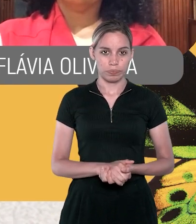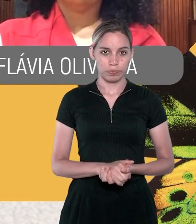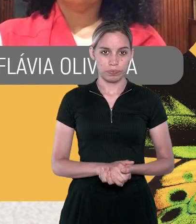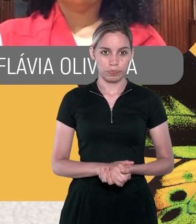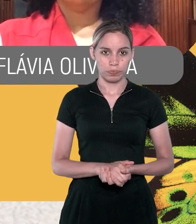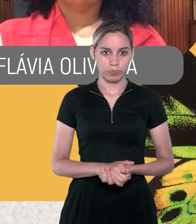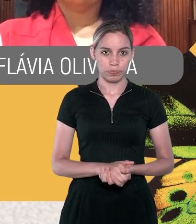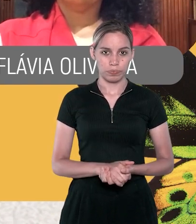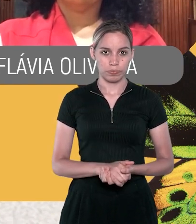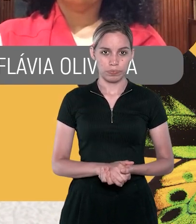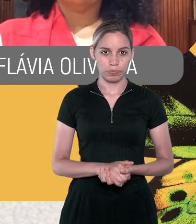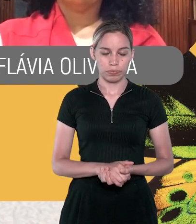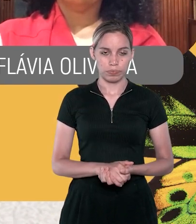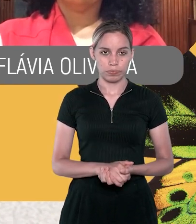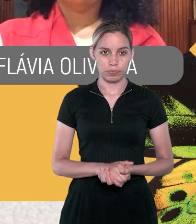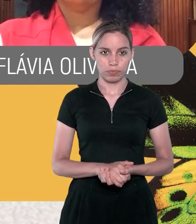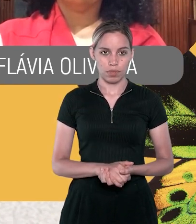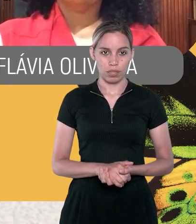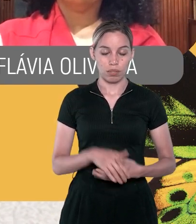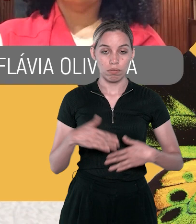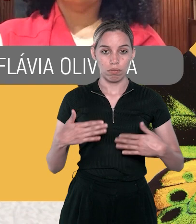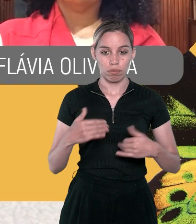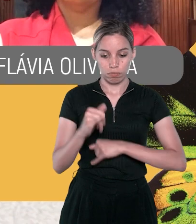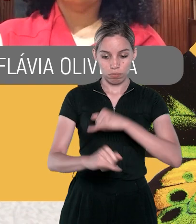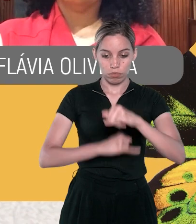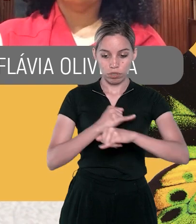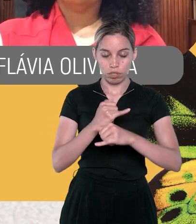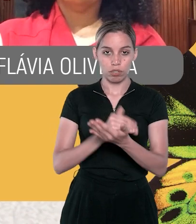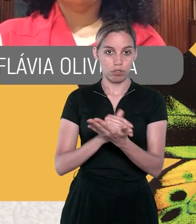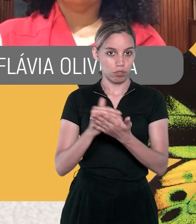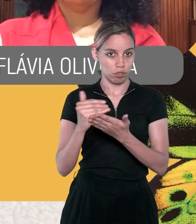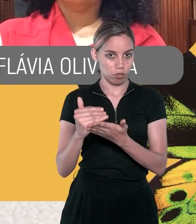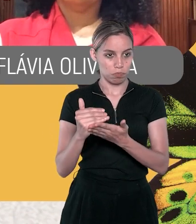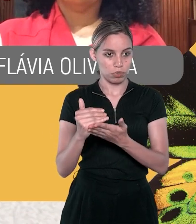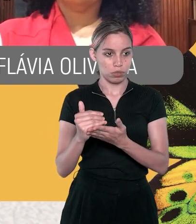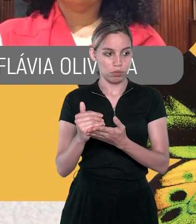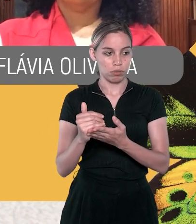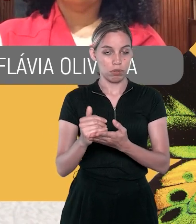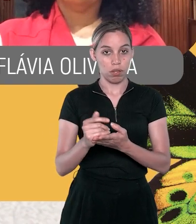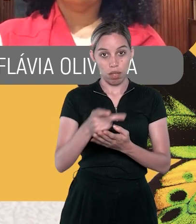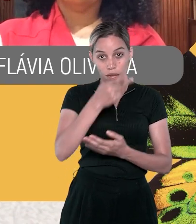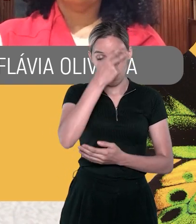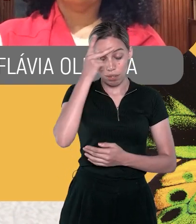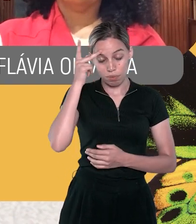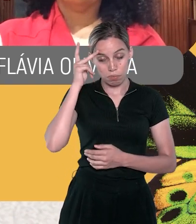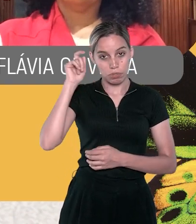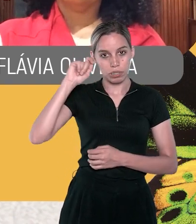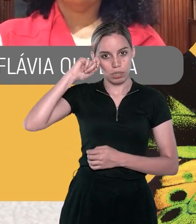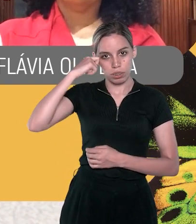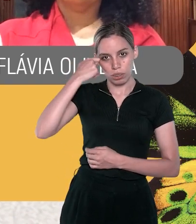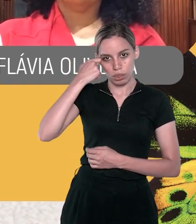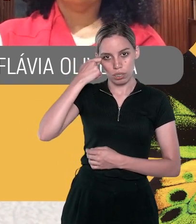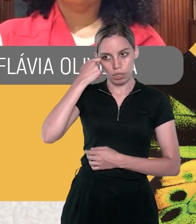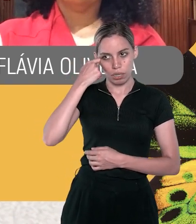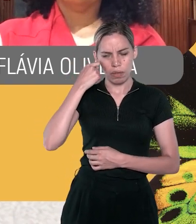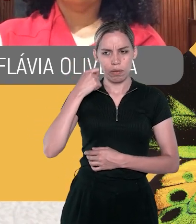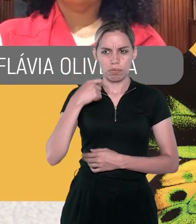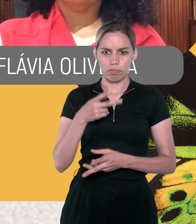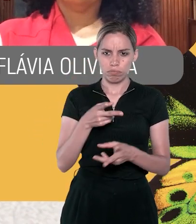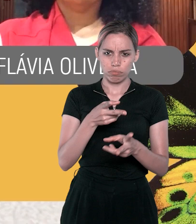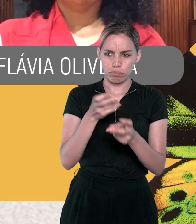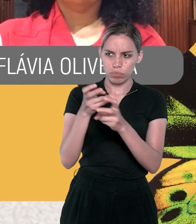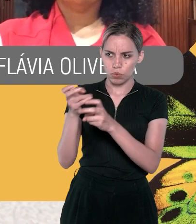por exemplo, o negro brasileiro descobriu que havia negros muito bem valorizados em